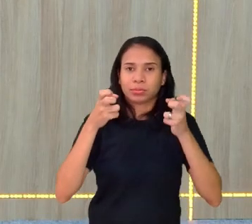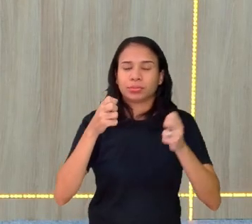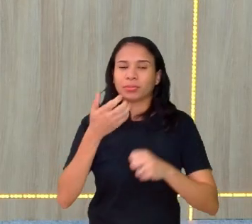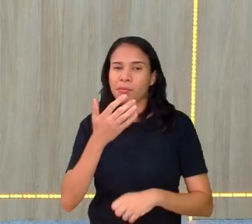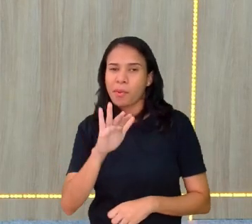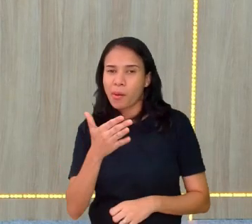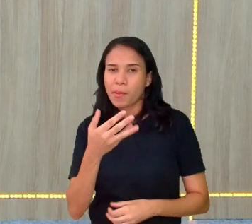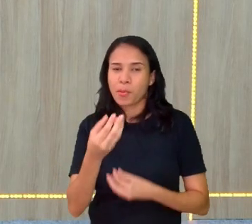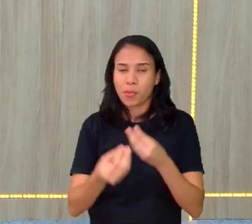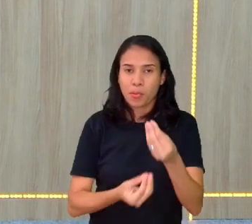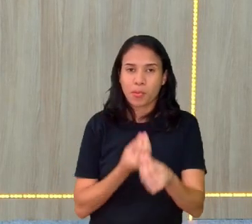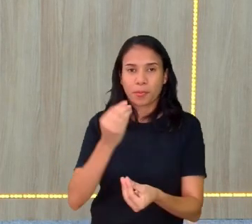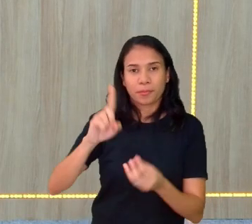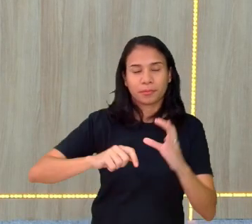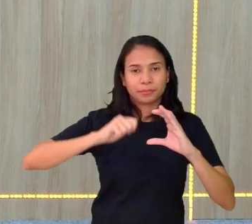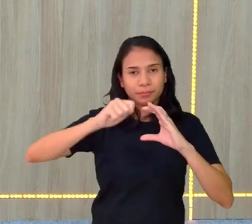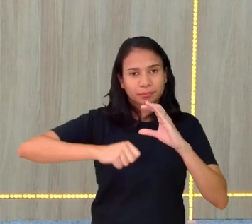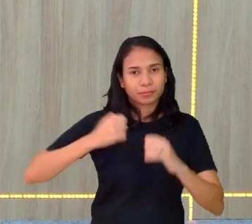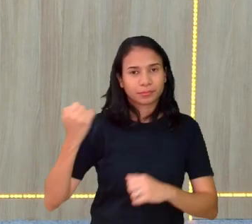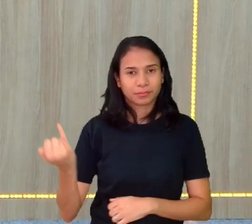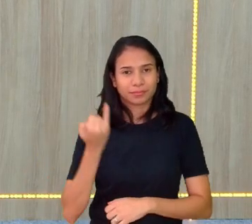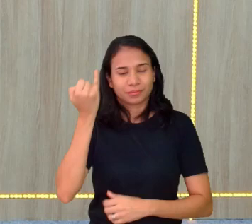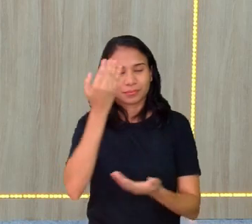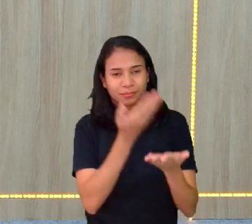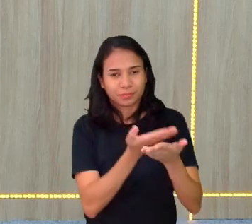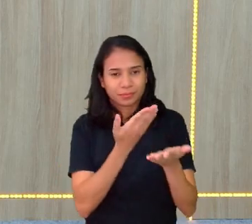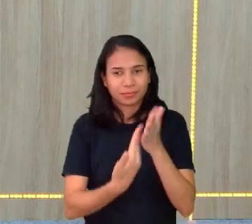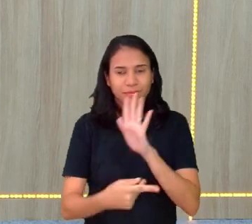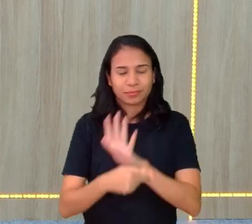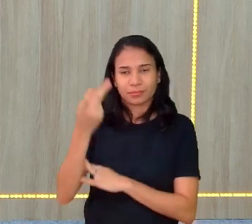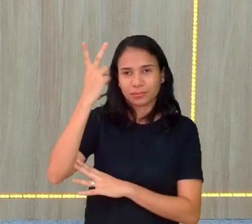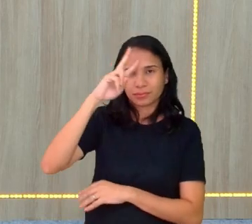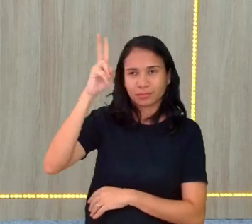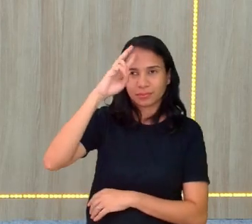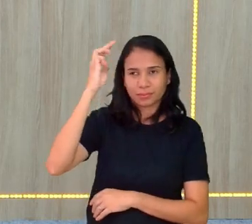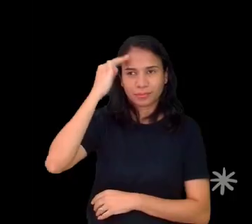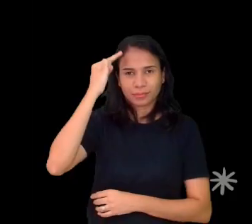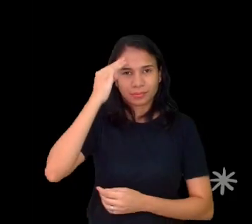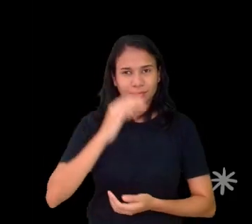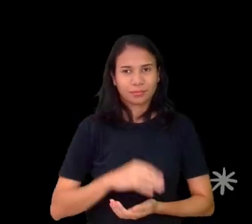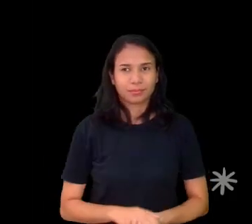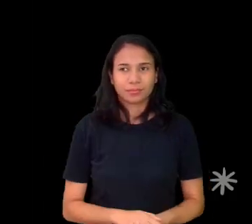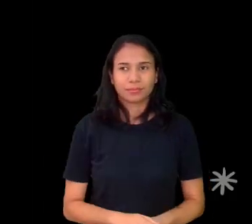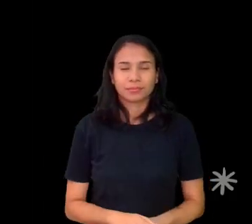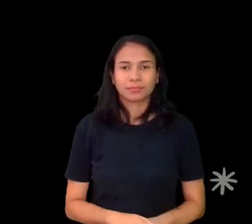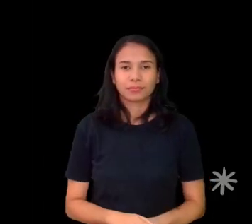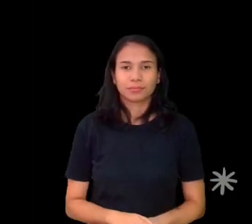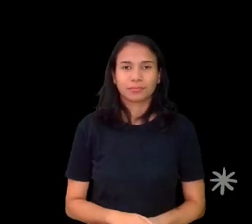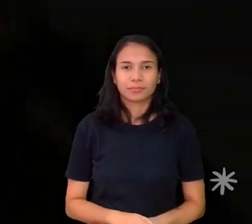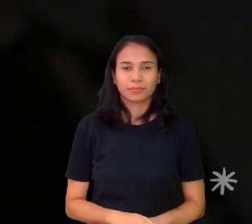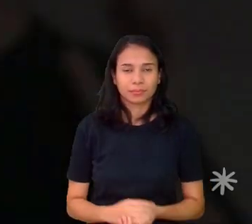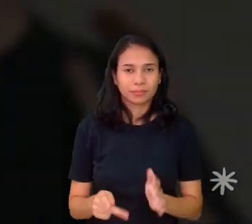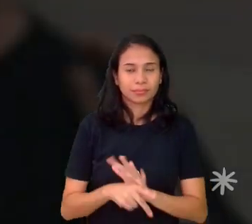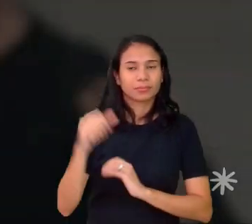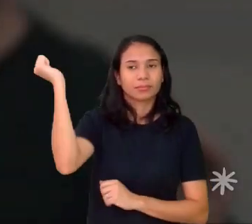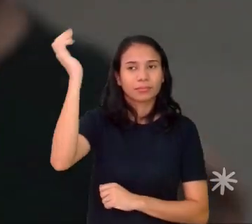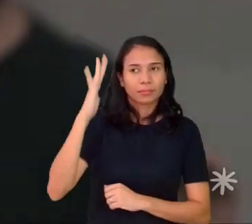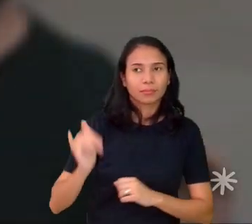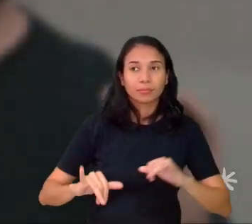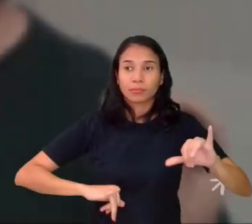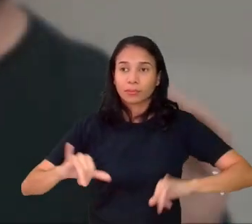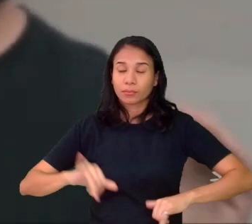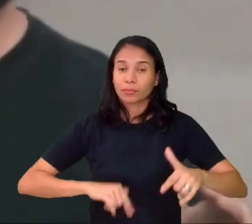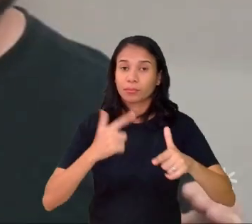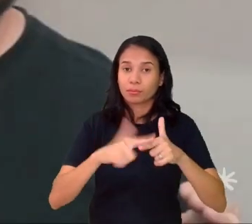mais ou menos, da importância, né, do estudo da história, da memória. O Brasil desde sempre sofre com um problema